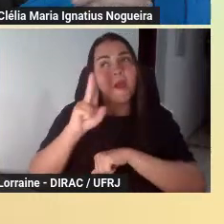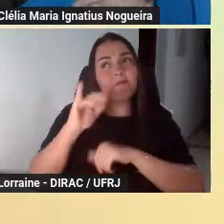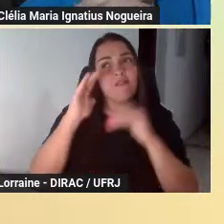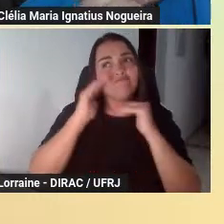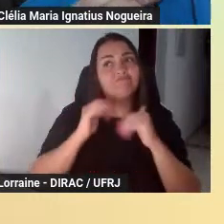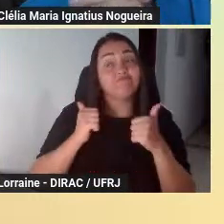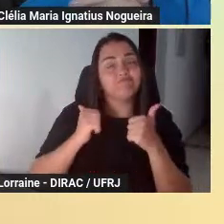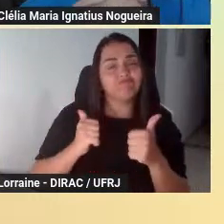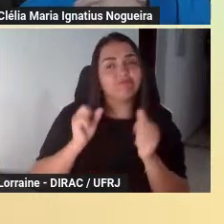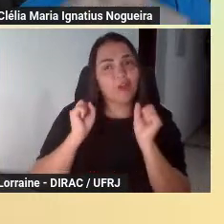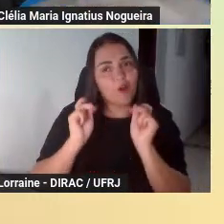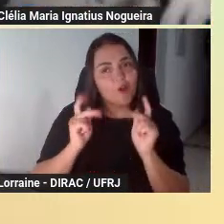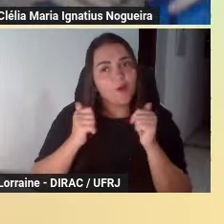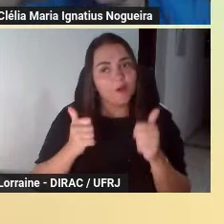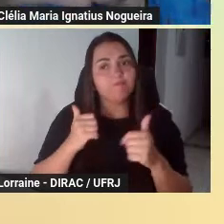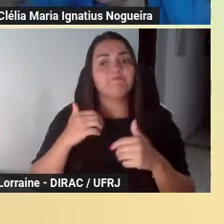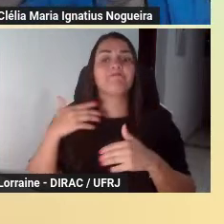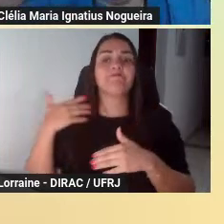bem. Quando